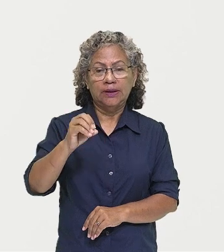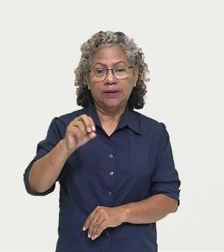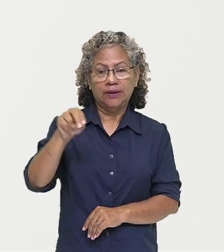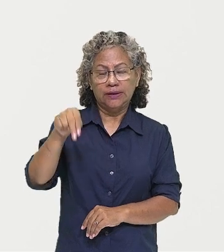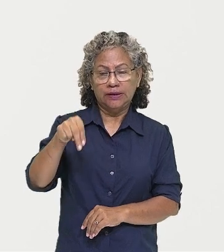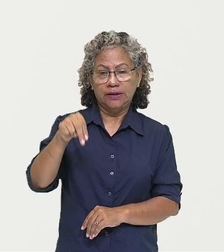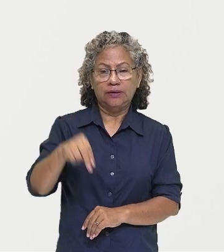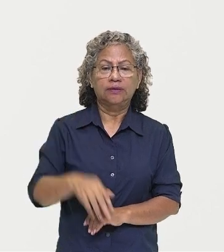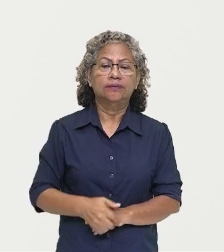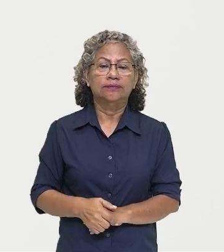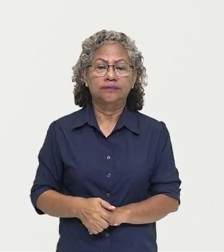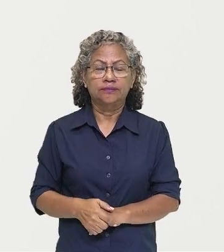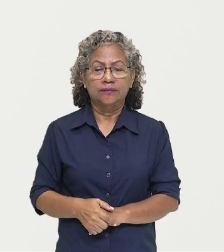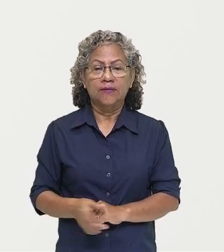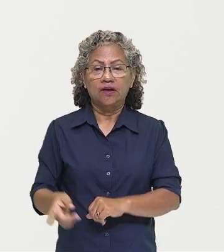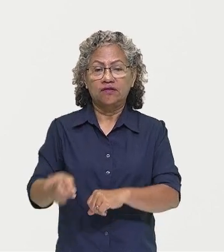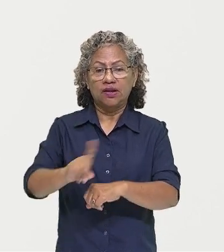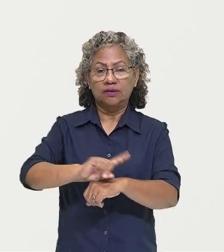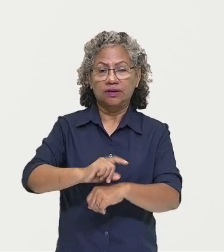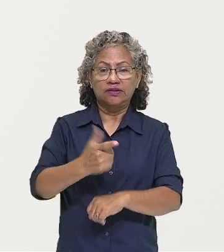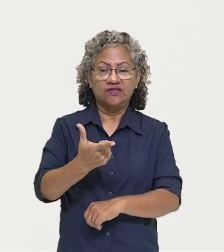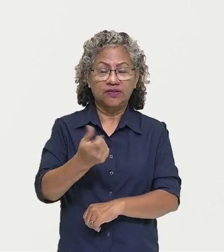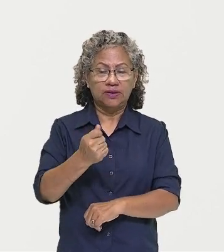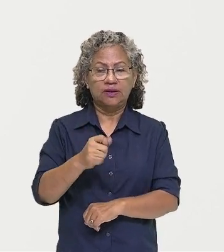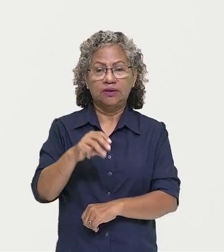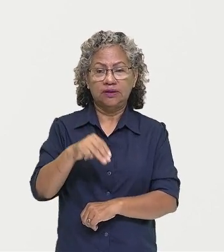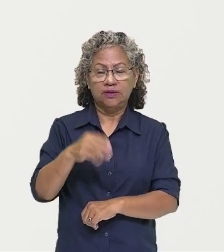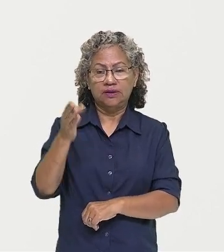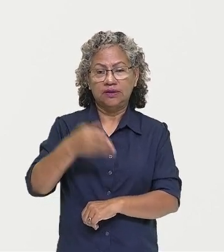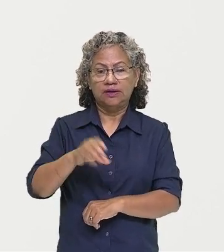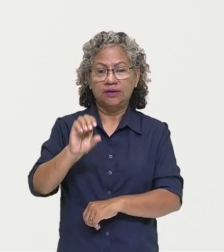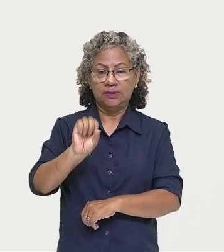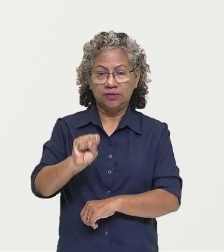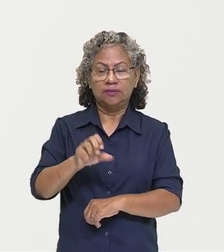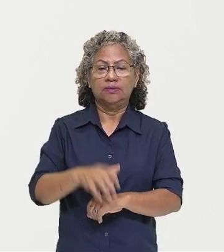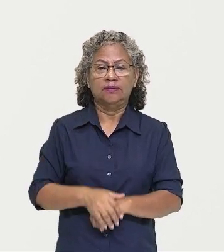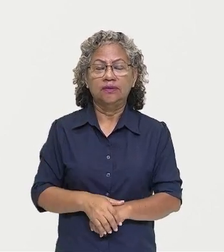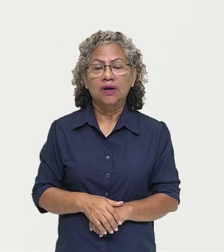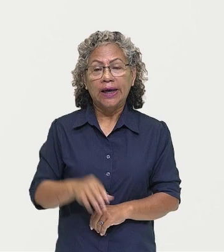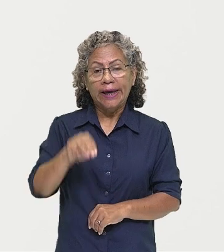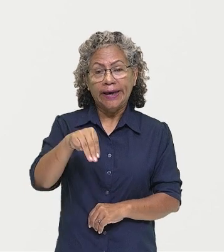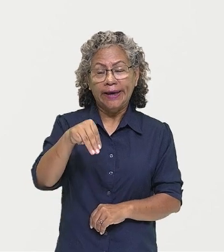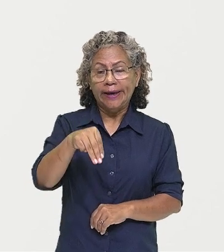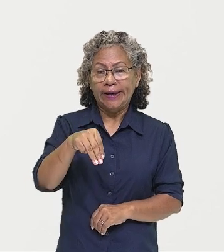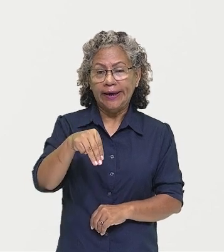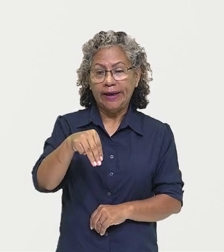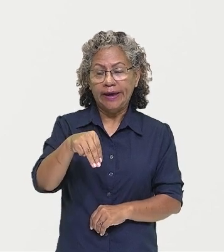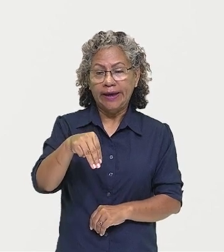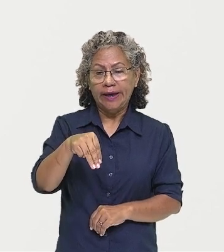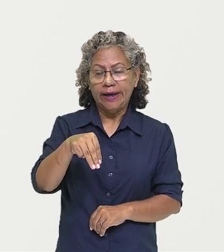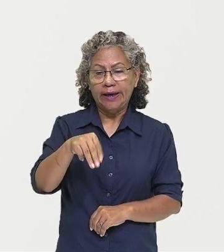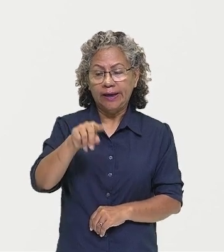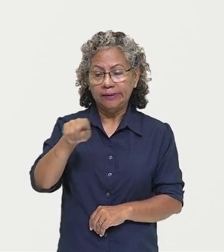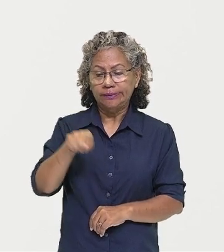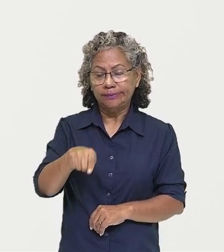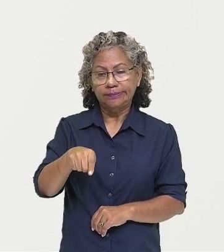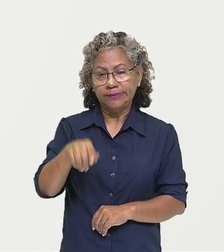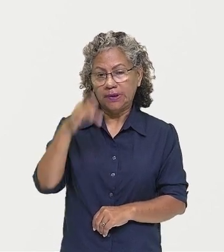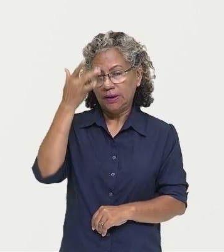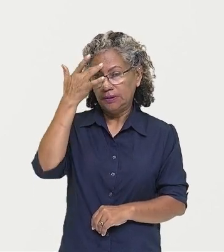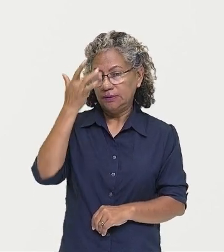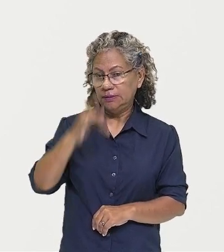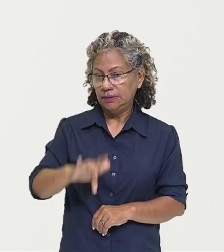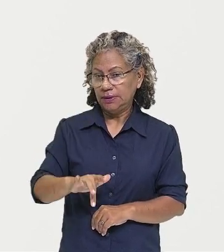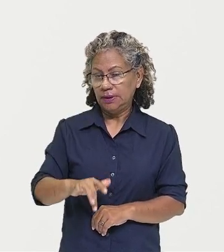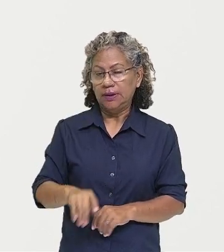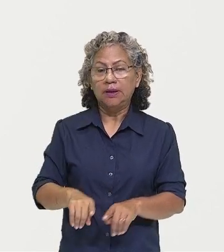eu não tenho, mas tenho o tempo de 4 segundos. Aí temos, para encontrar o valor da massa, temos que